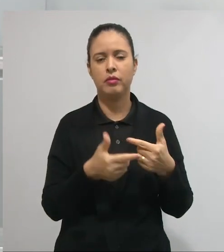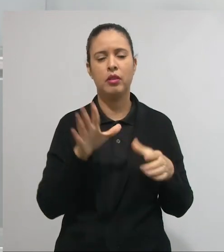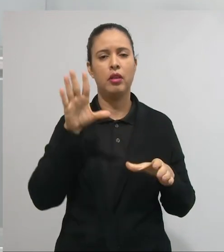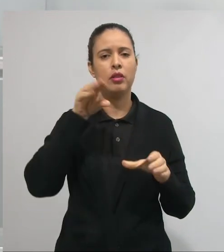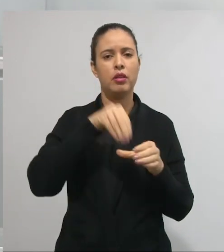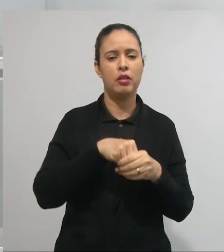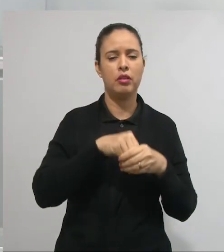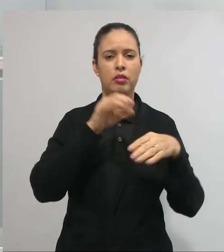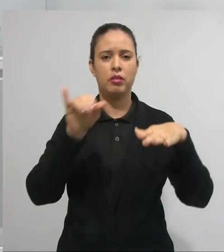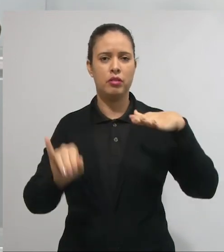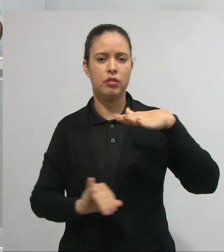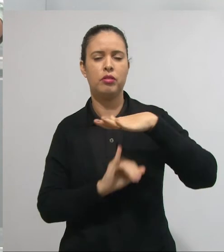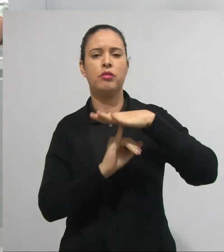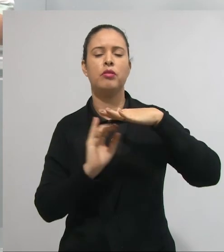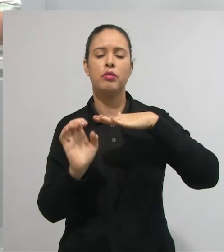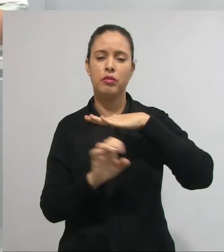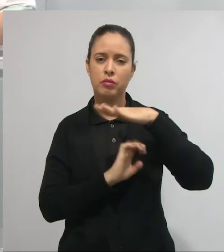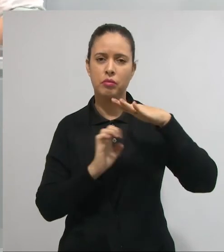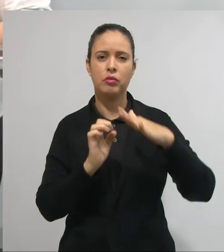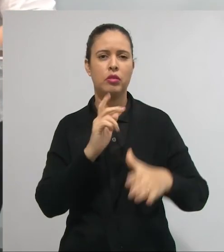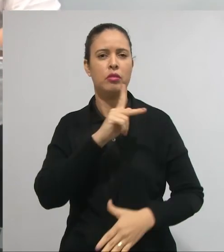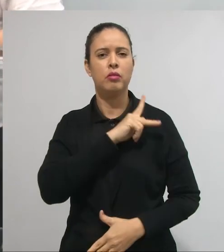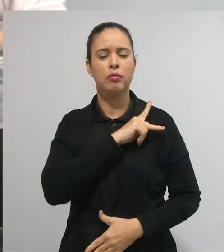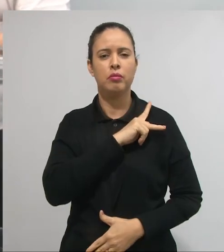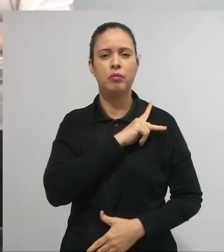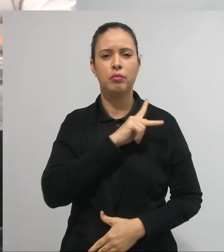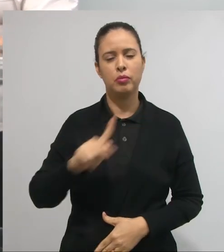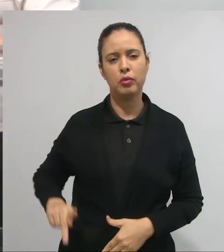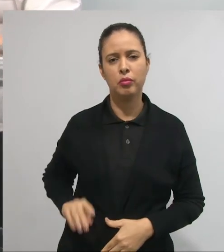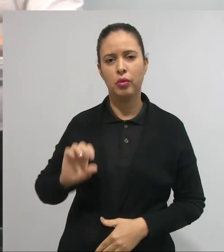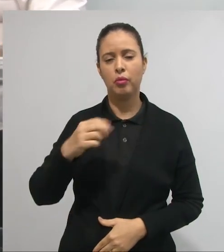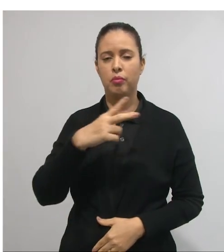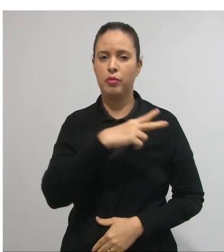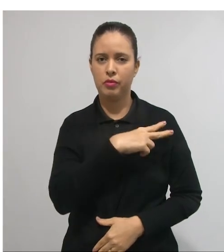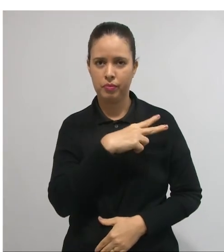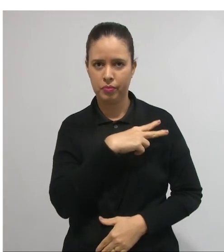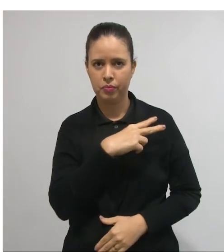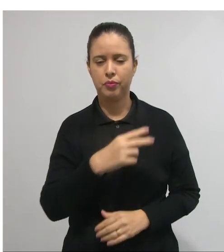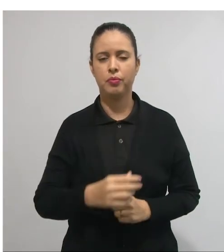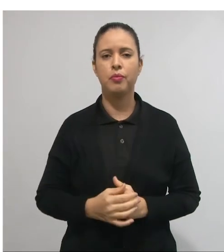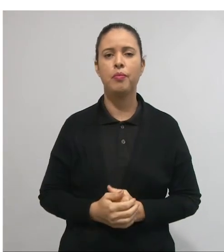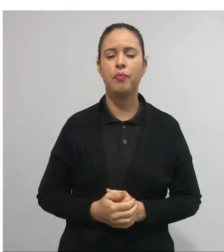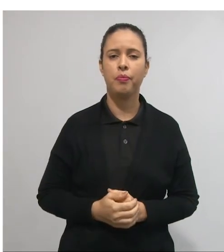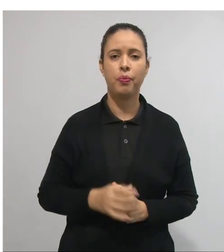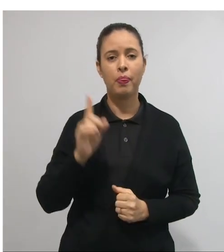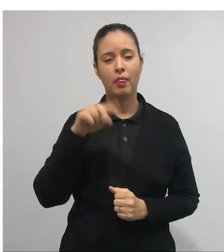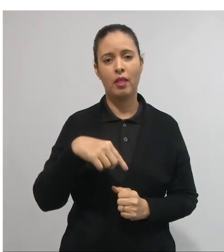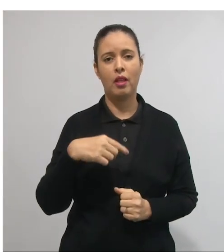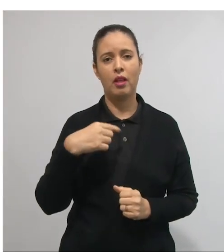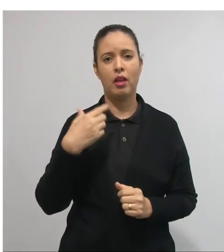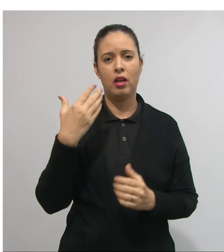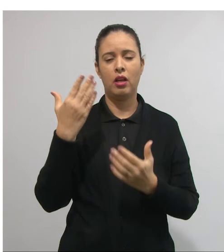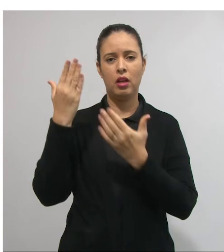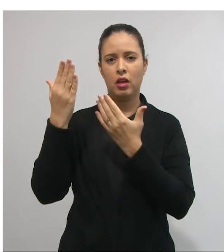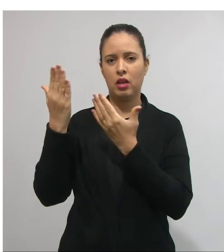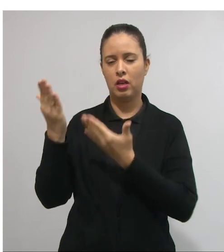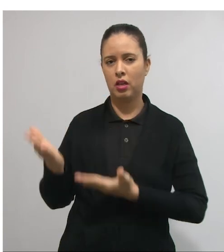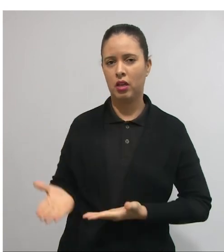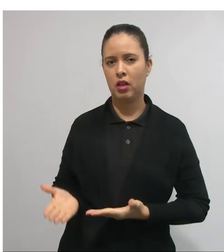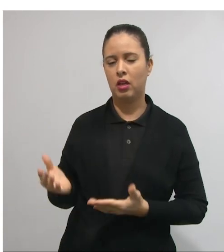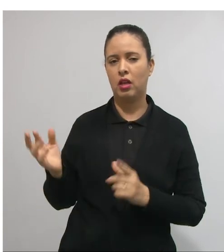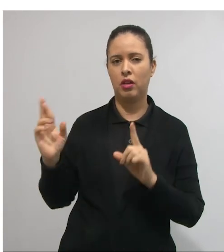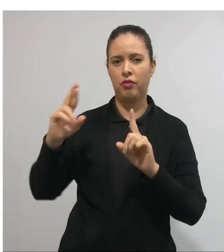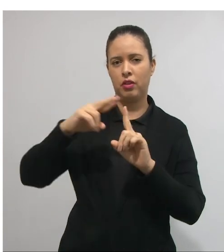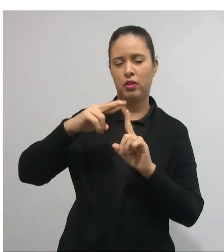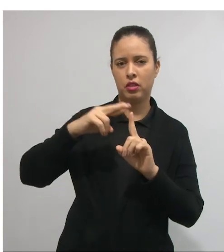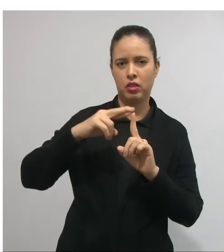possa executar e alcançar esses objetivos, tá certo? Essas são as nossas referências. Sugiro que